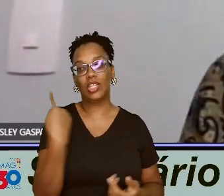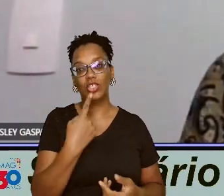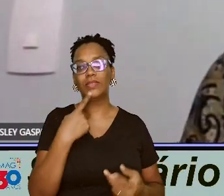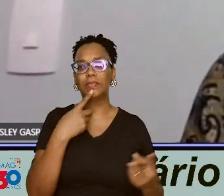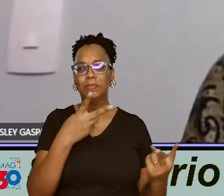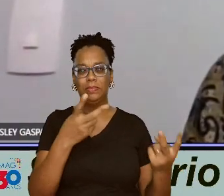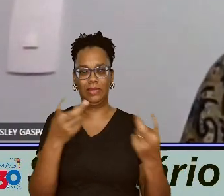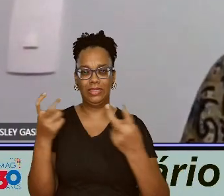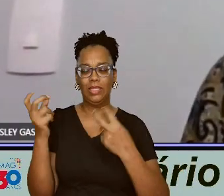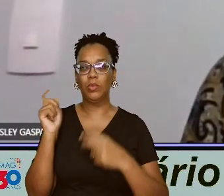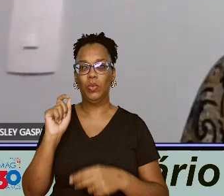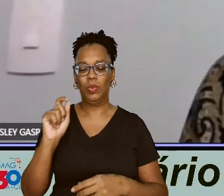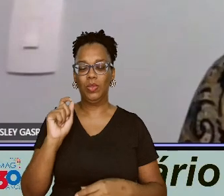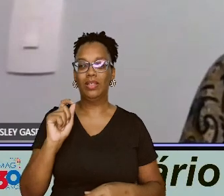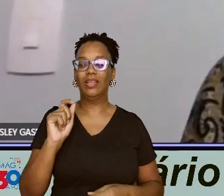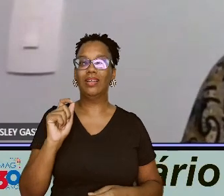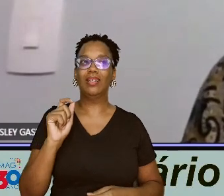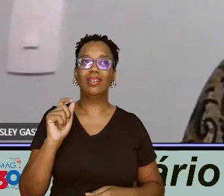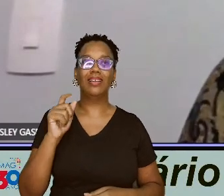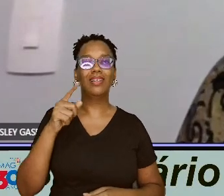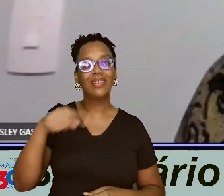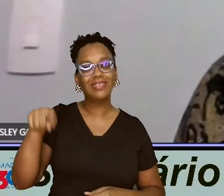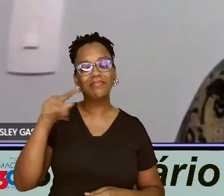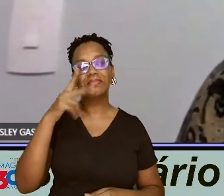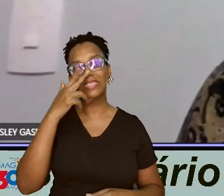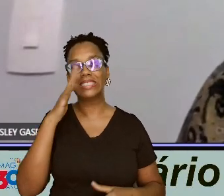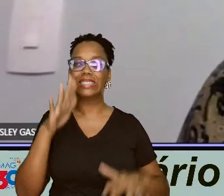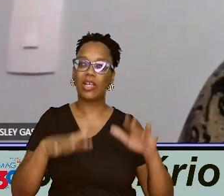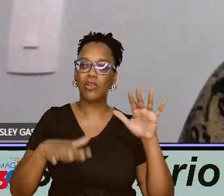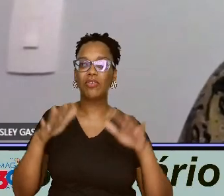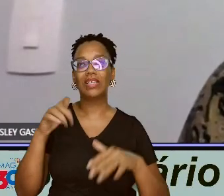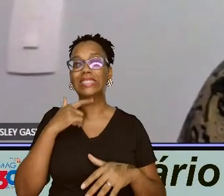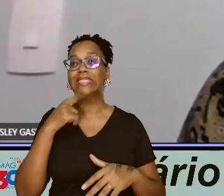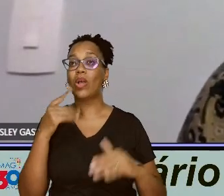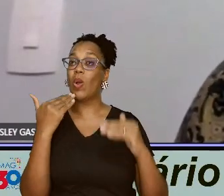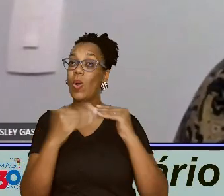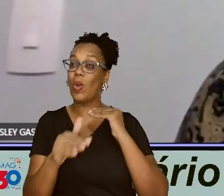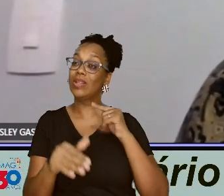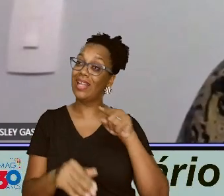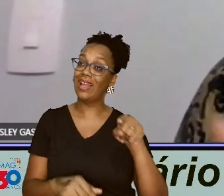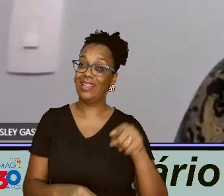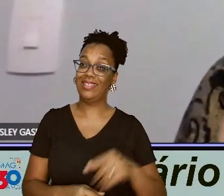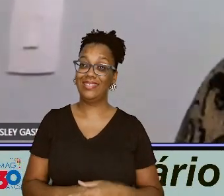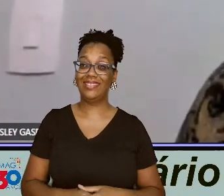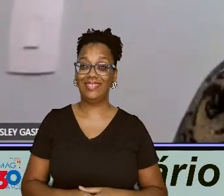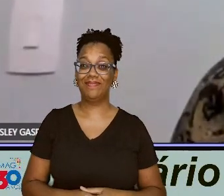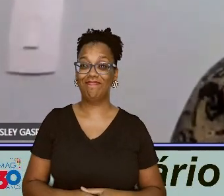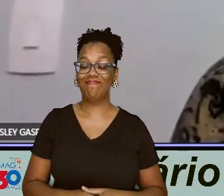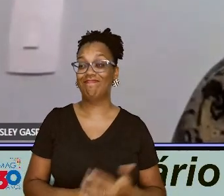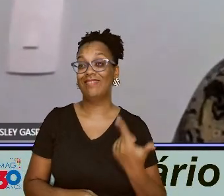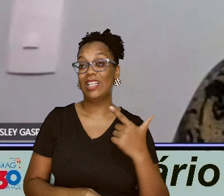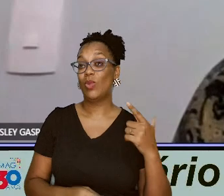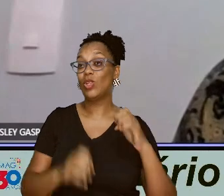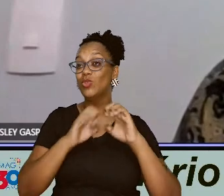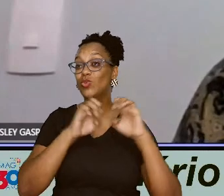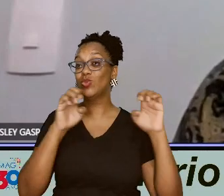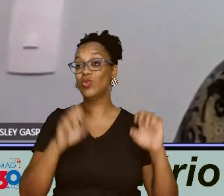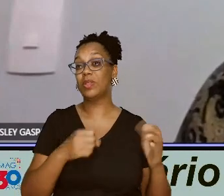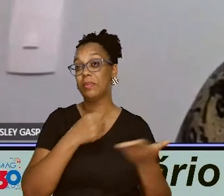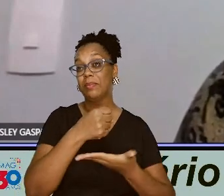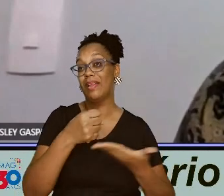que esses, talvez, que não concordem, sejam esses que não têm estrutura